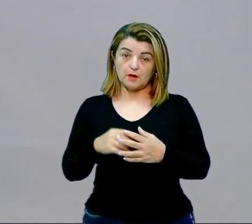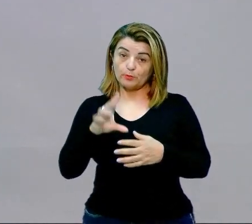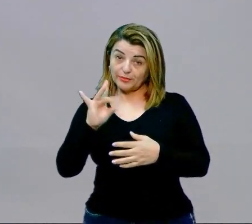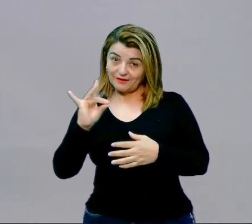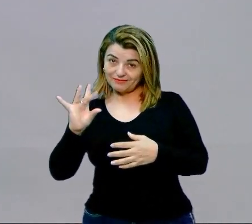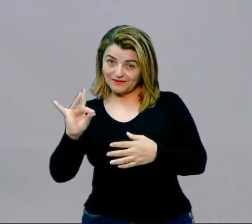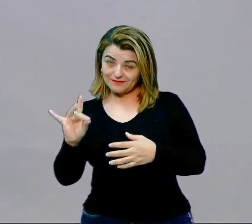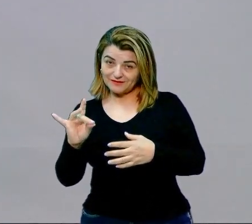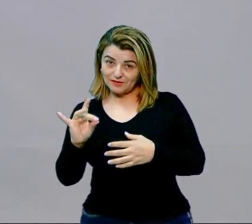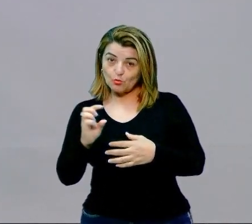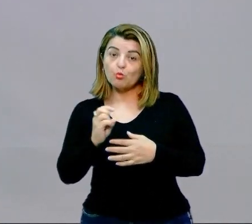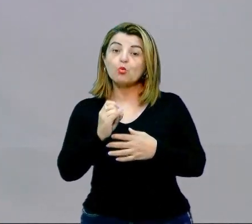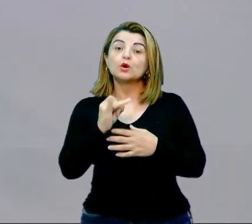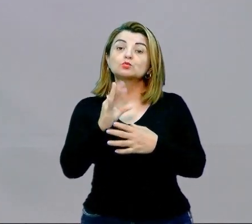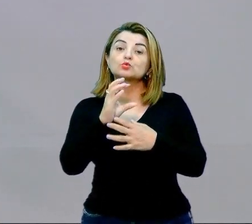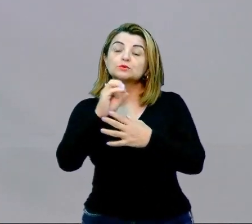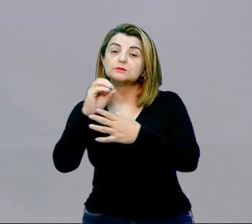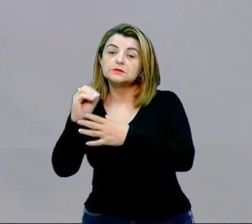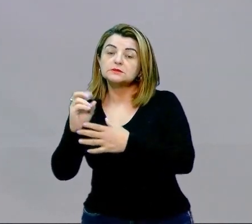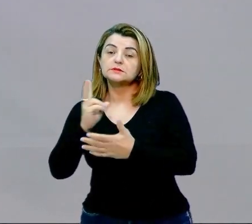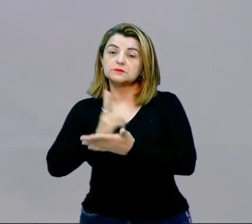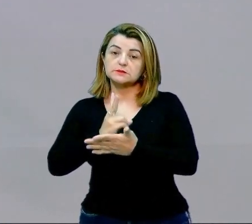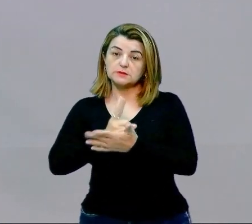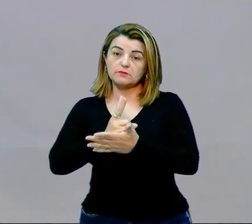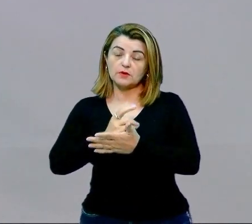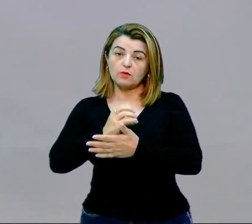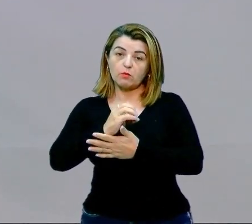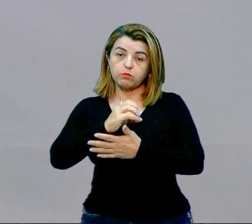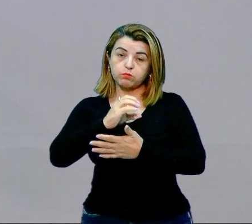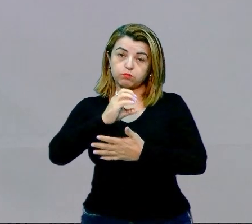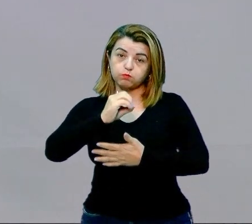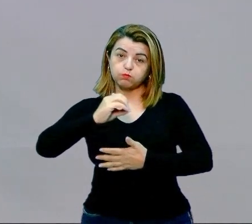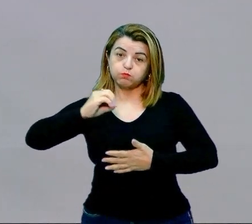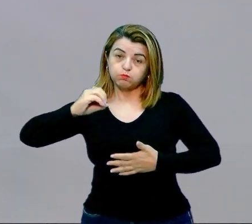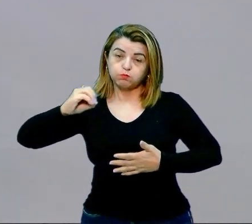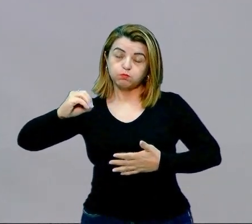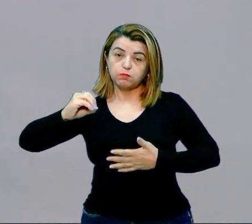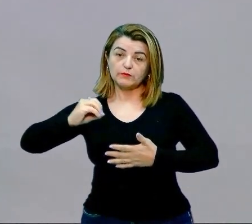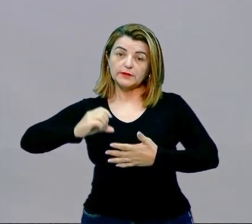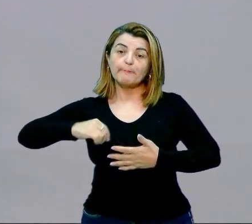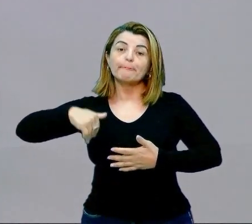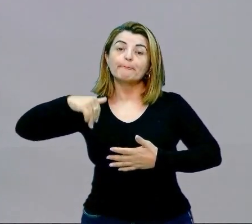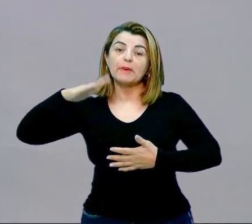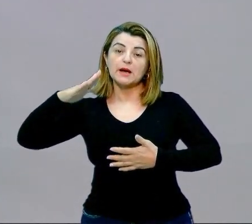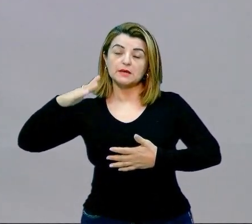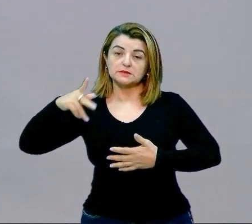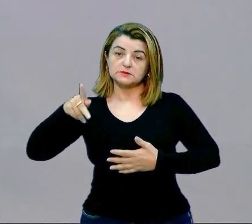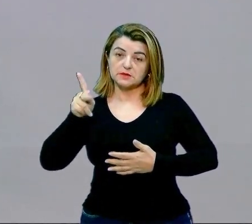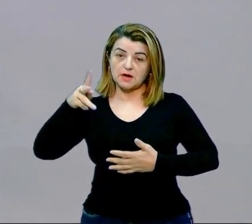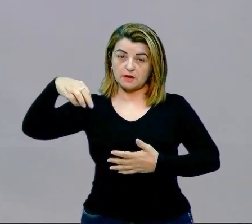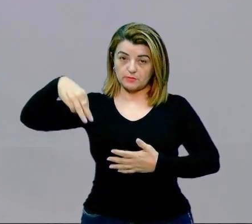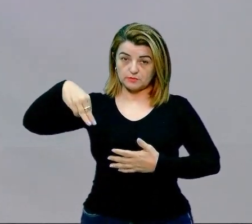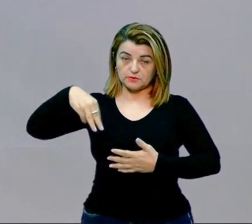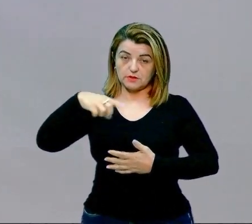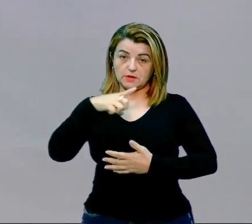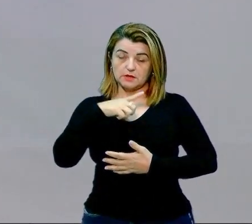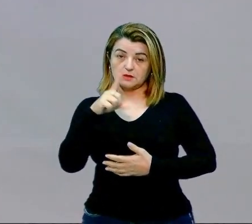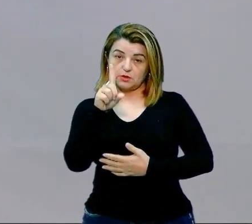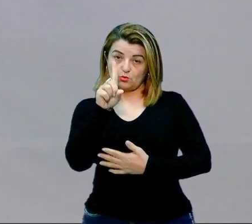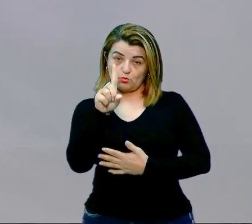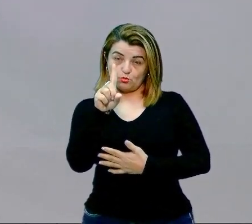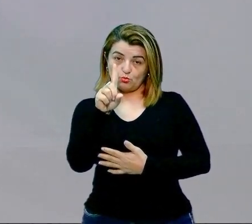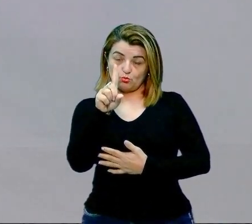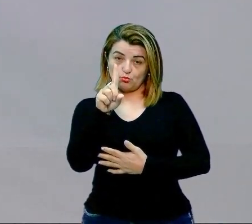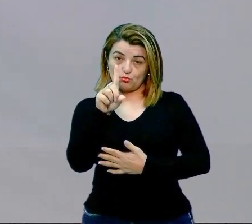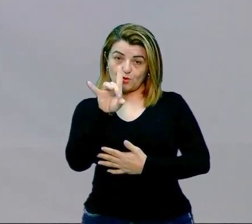detalhe, sendo que a quantidade de zero sempre ele vai aumentando, tá bom? Se está em quilômetro, tem um.